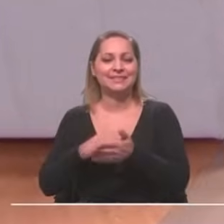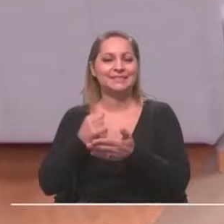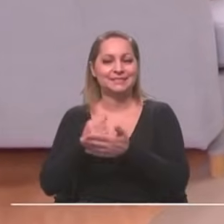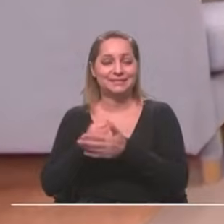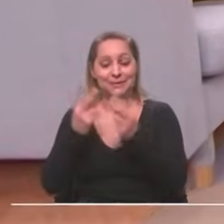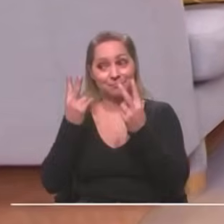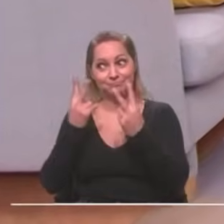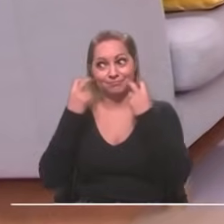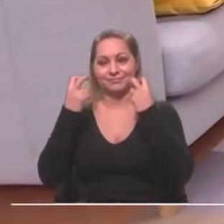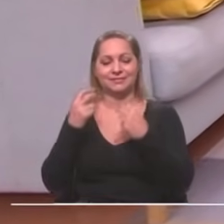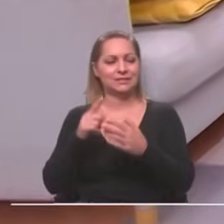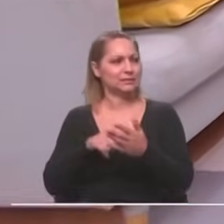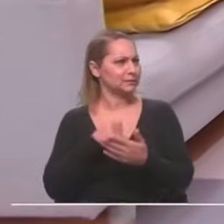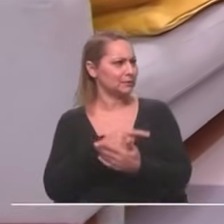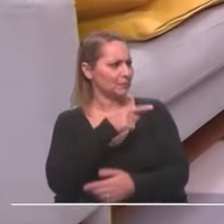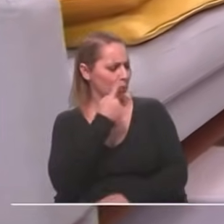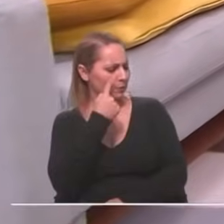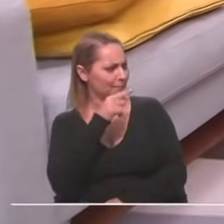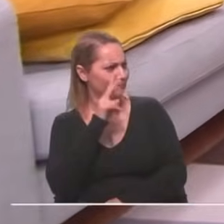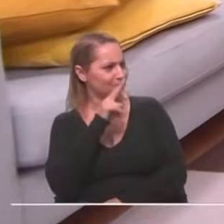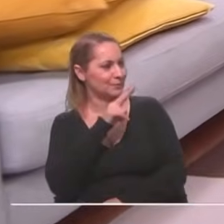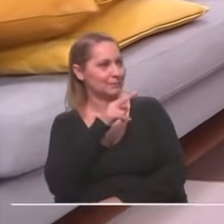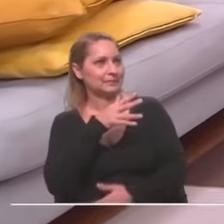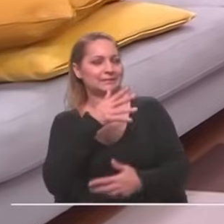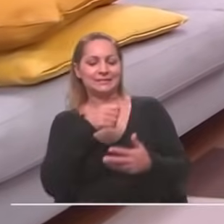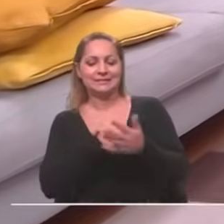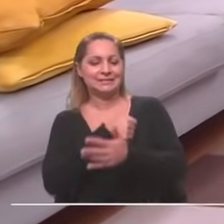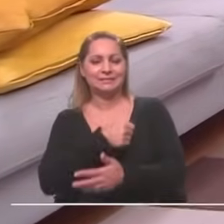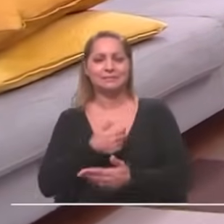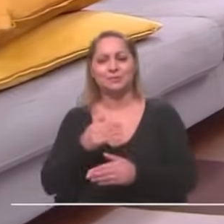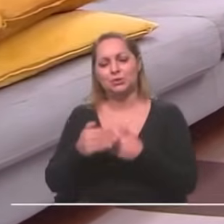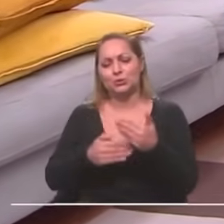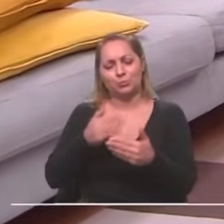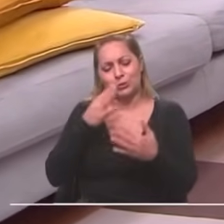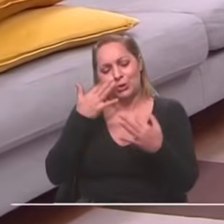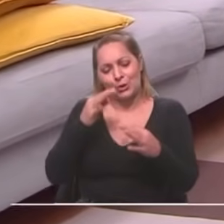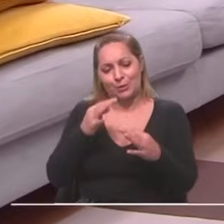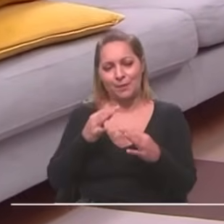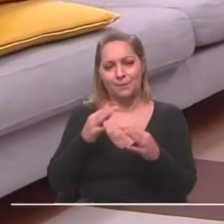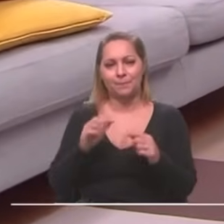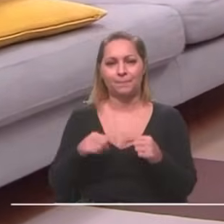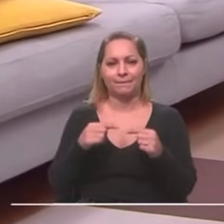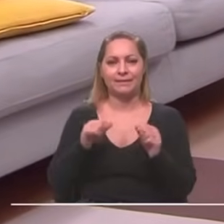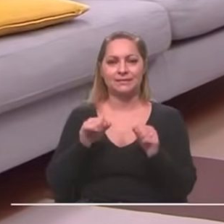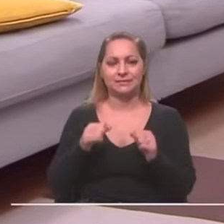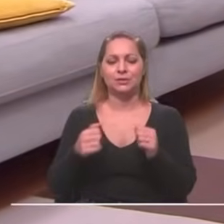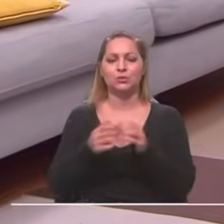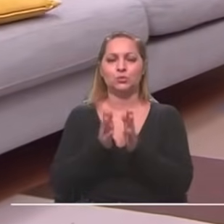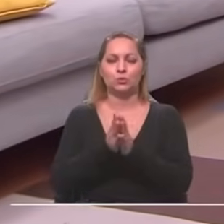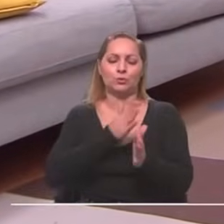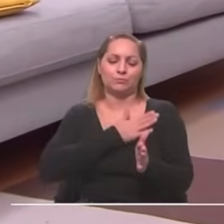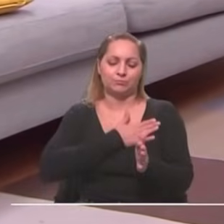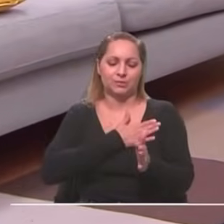apanhados e havia sempre alguém conhecido. Mas depois foi normal. Sim, depois sim, foi. Normal. Uma altura tiveram somos todos camaradas e